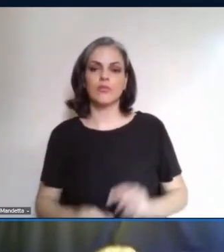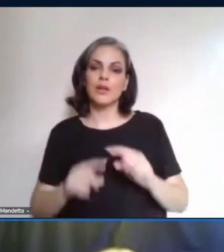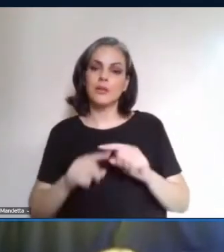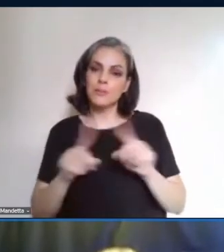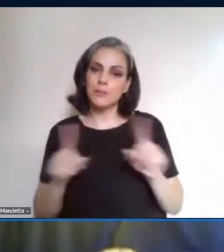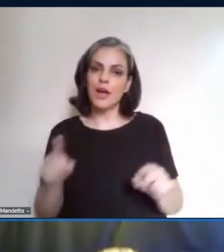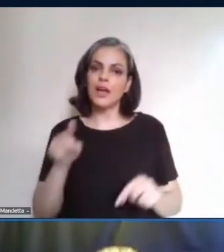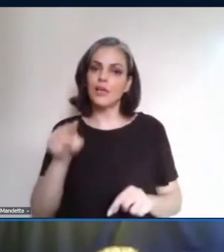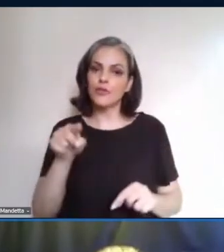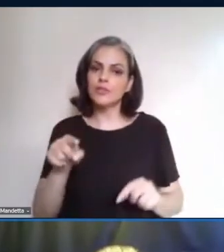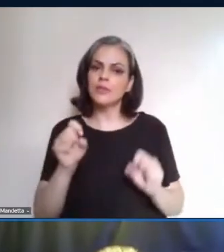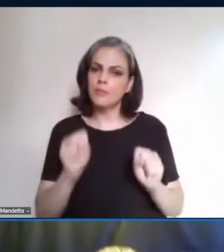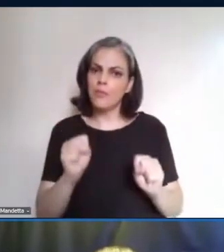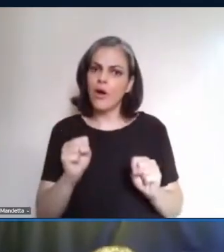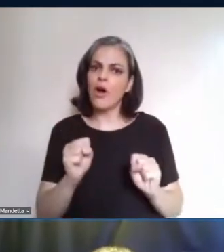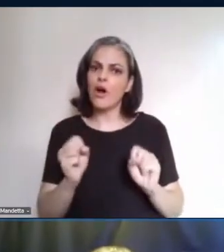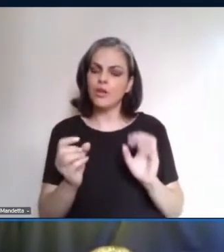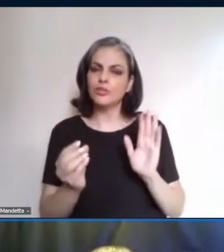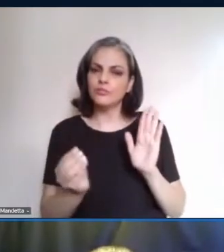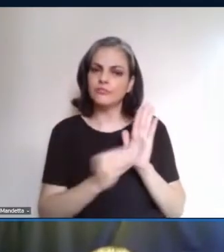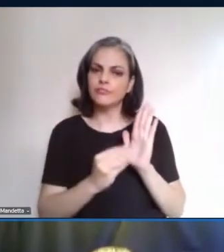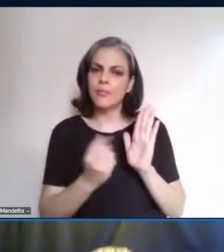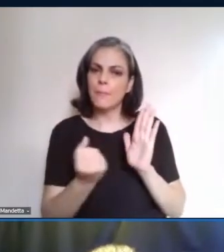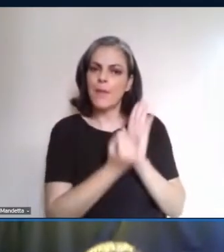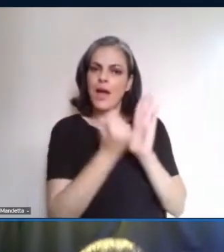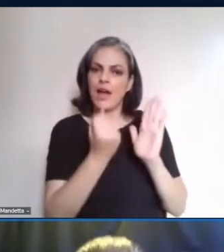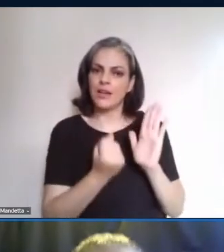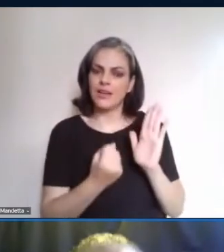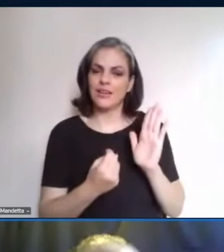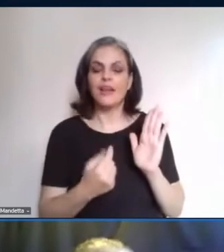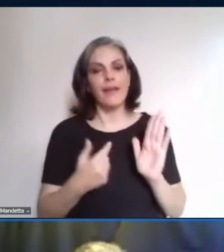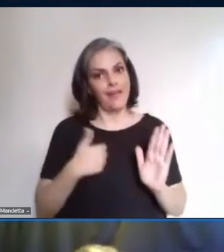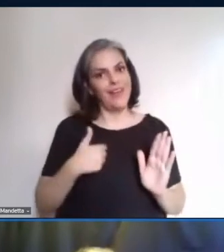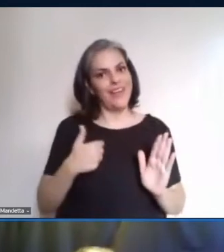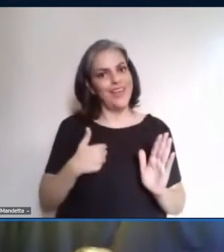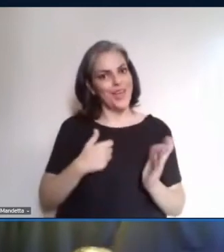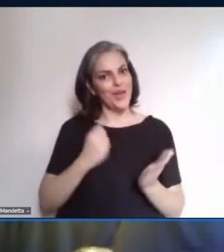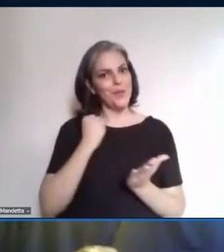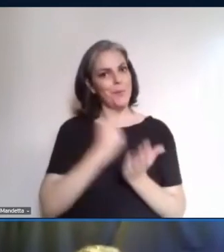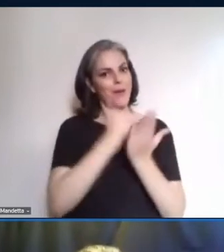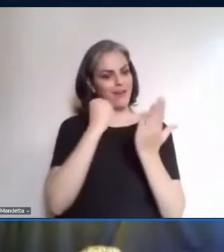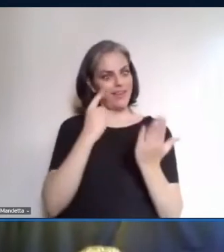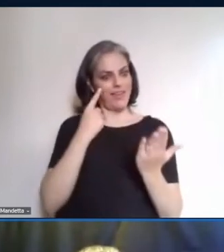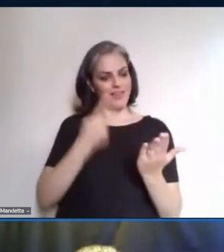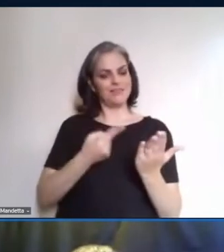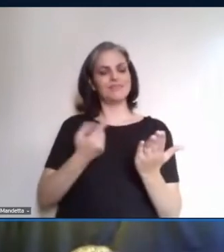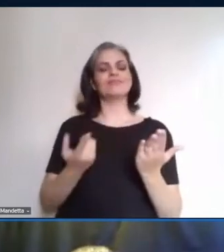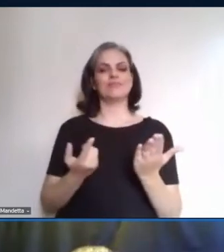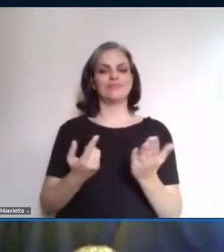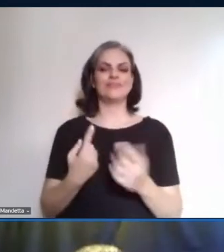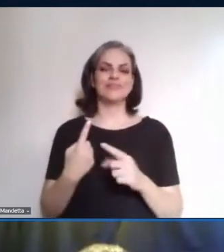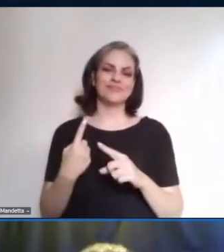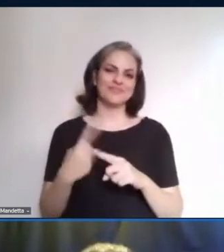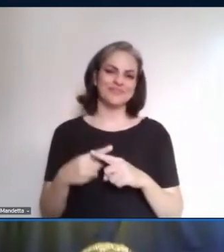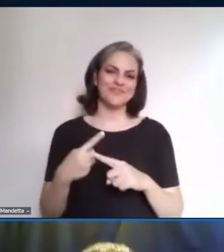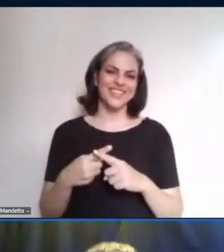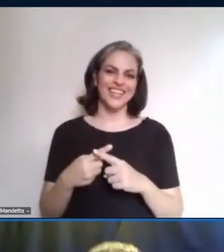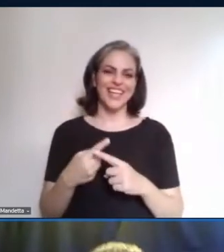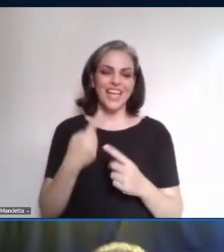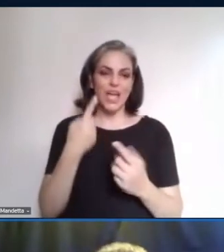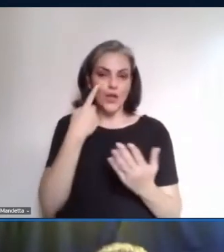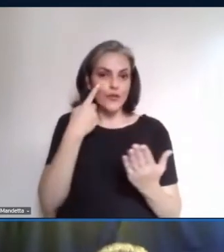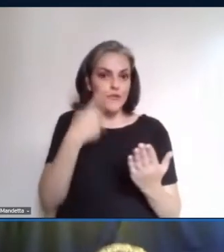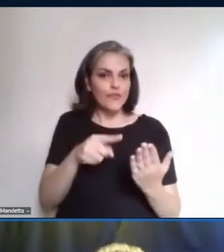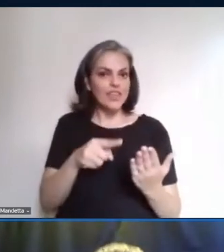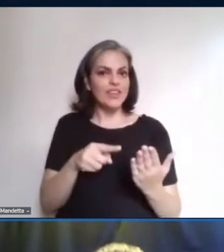depois marque isso, porque eu marquei, mas é porque eu quis, eu vi o termo,